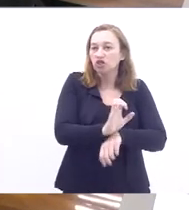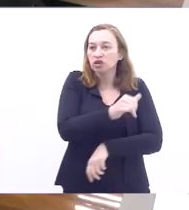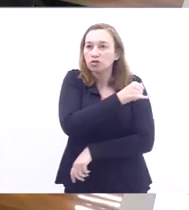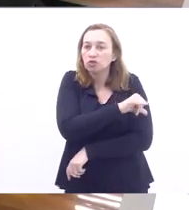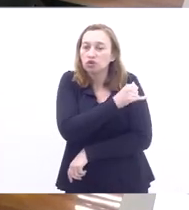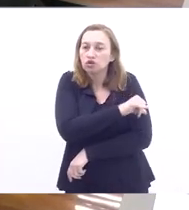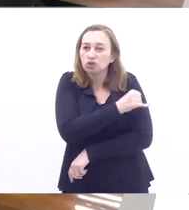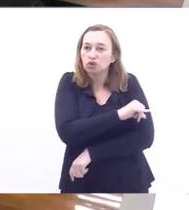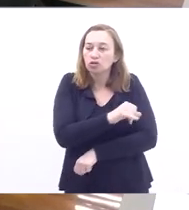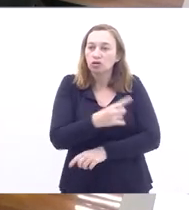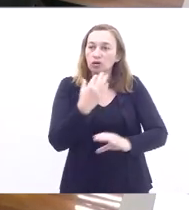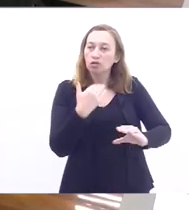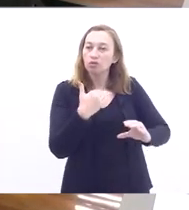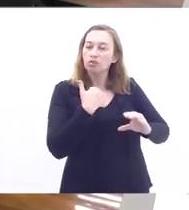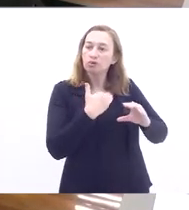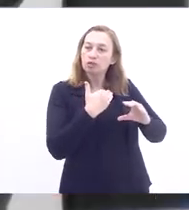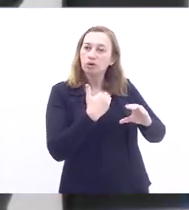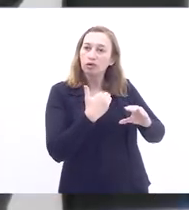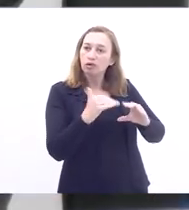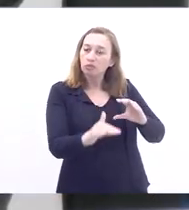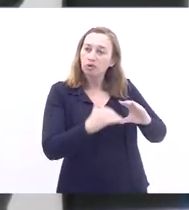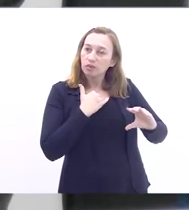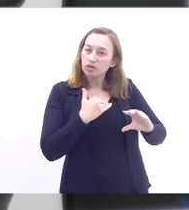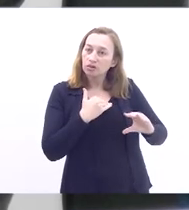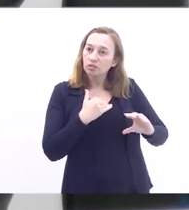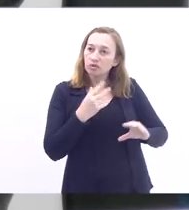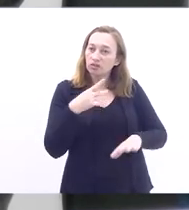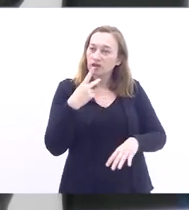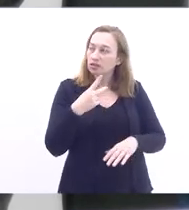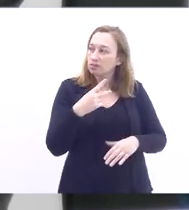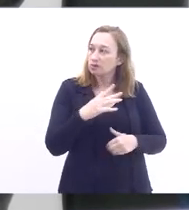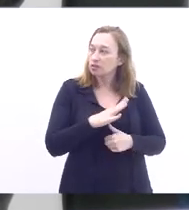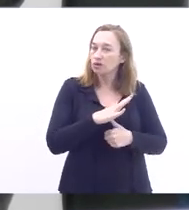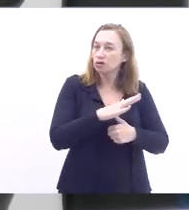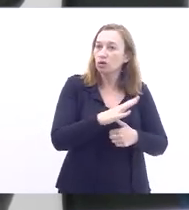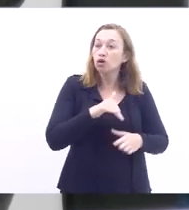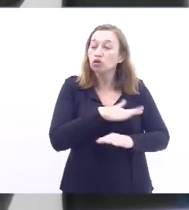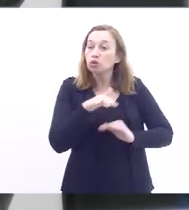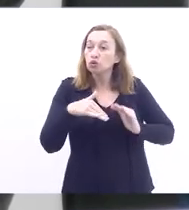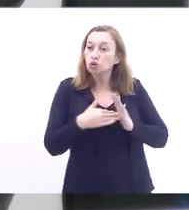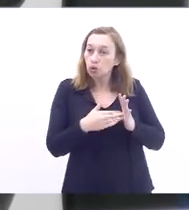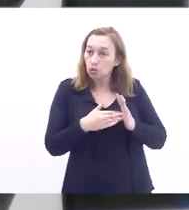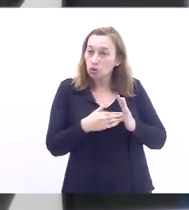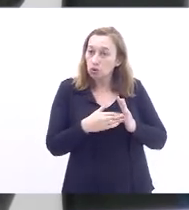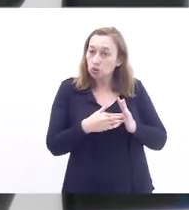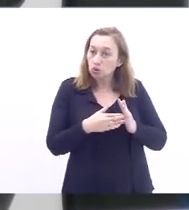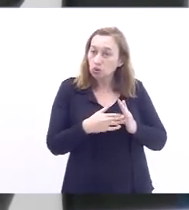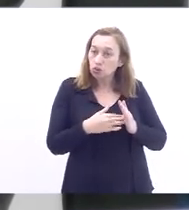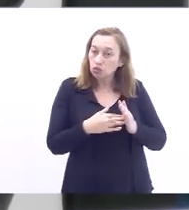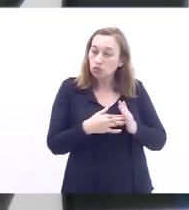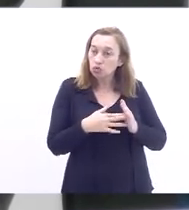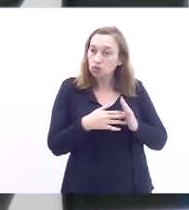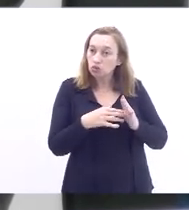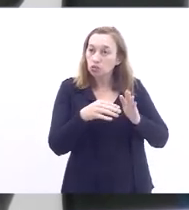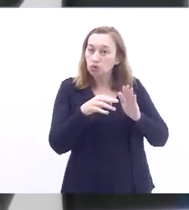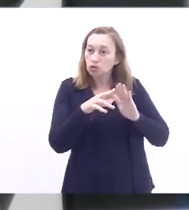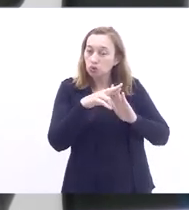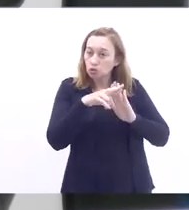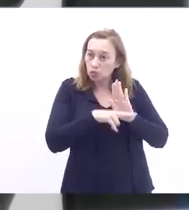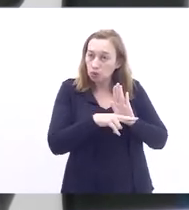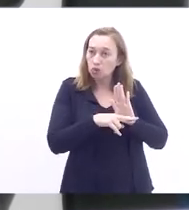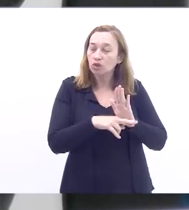Rio de Janeiro Me manda o documento falando o seguinte meu caro o reitor todos os procedimentos eu quero necessário fazer